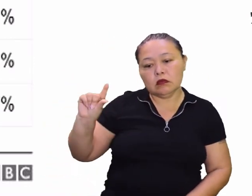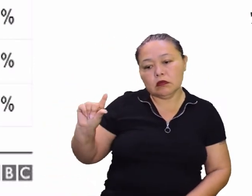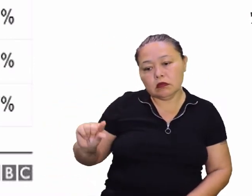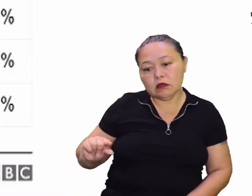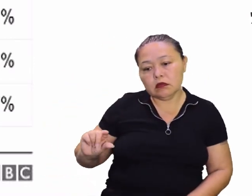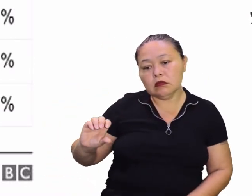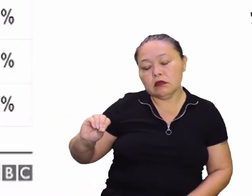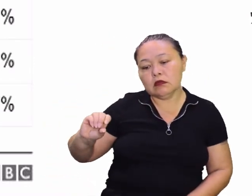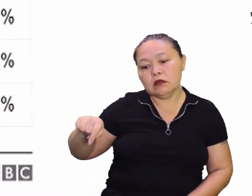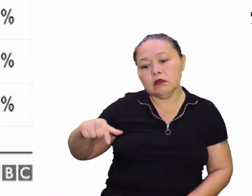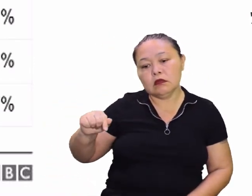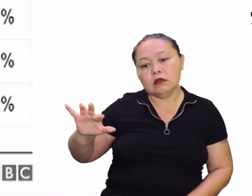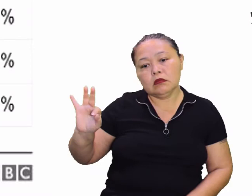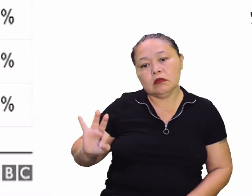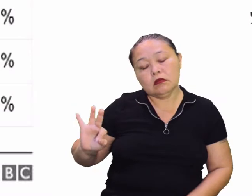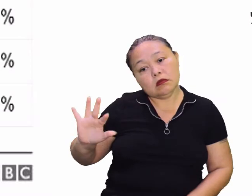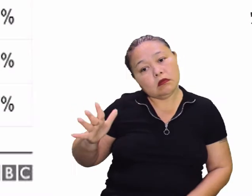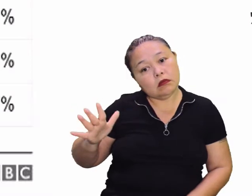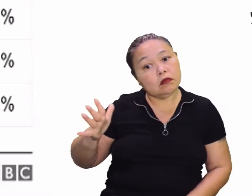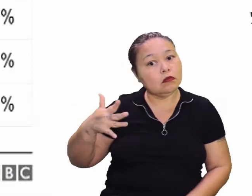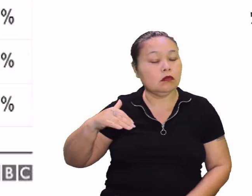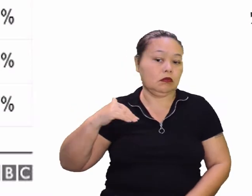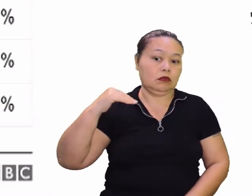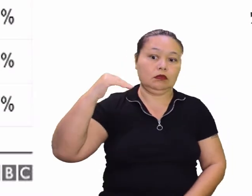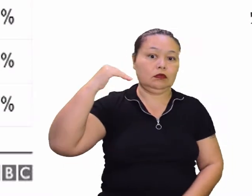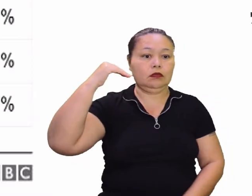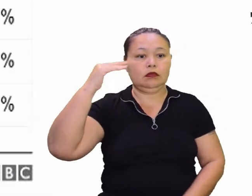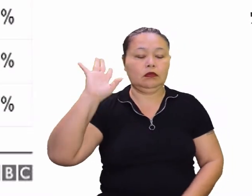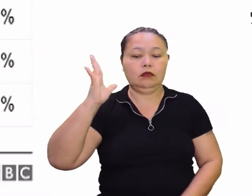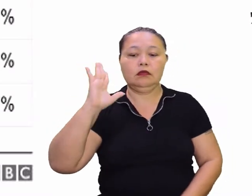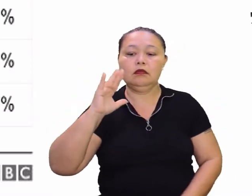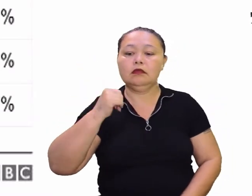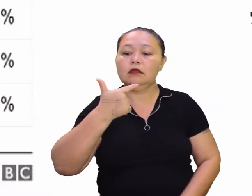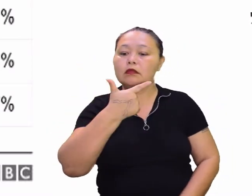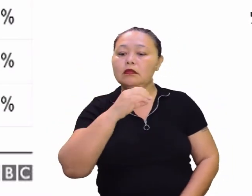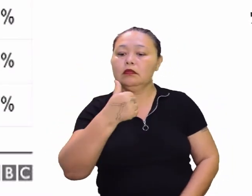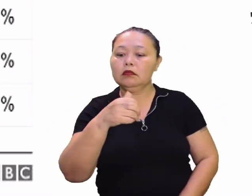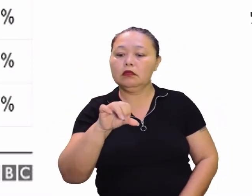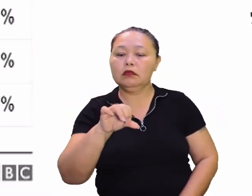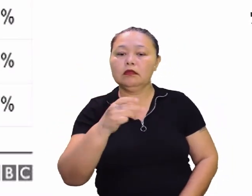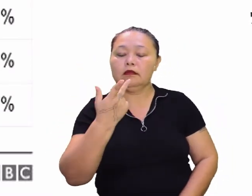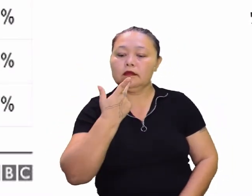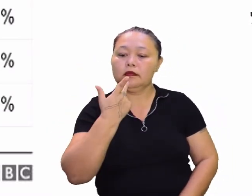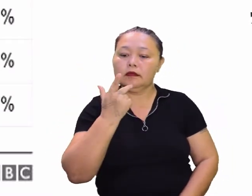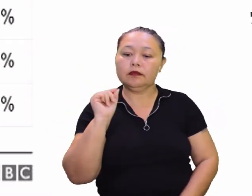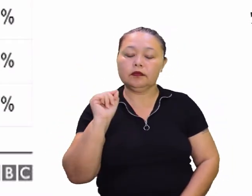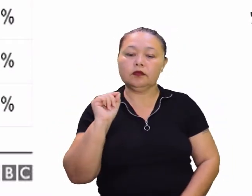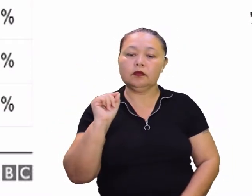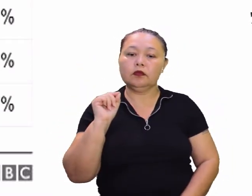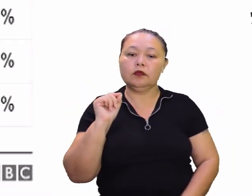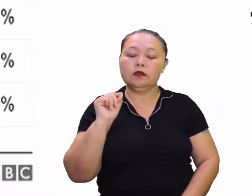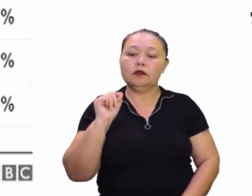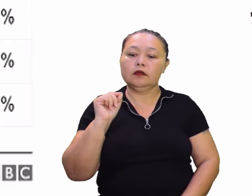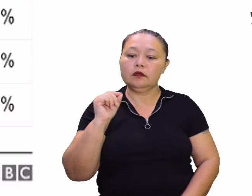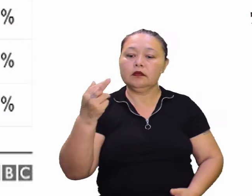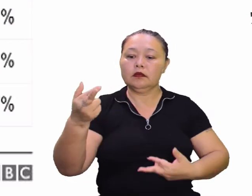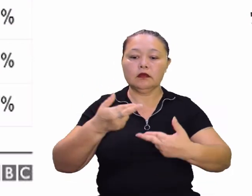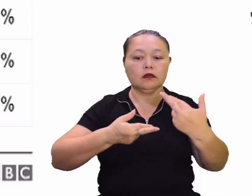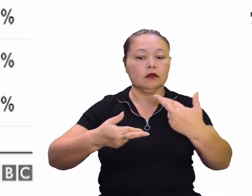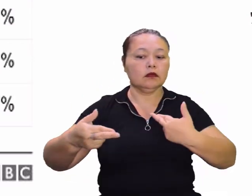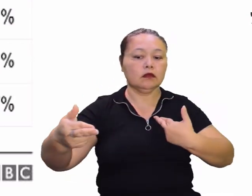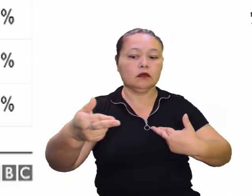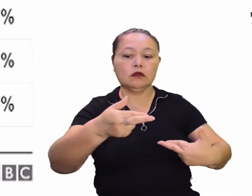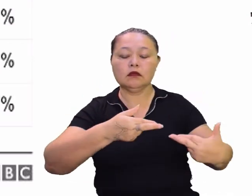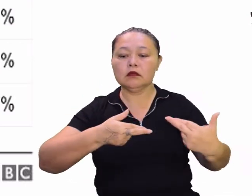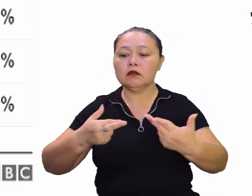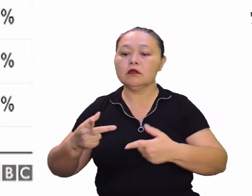crescimento. O Brasil também aí não cresceu muito aí em 2019, quando a gente fala aí das suas relações